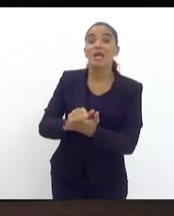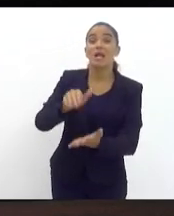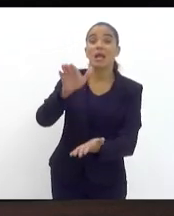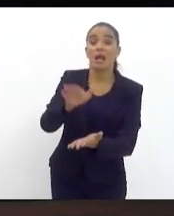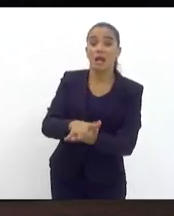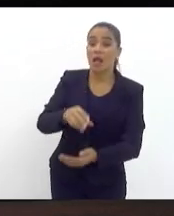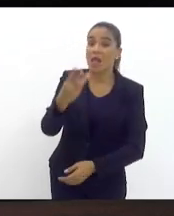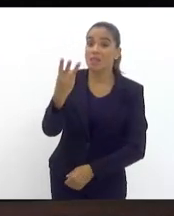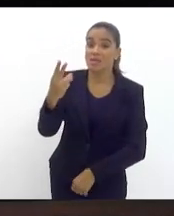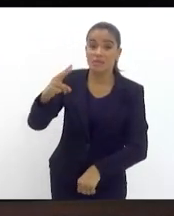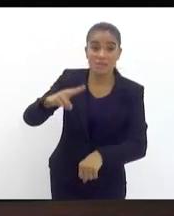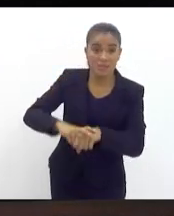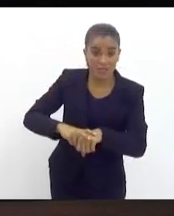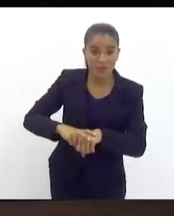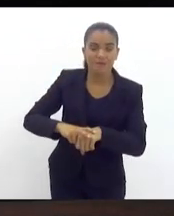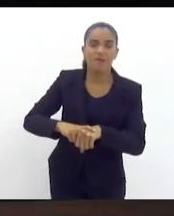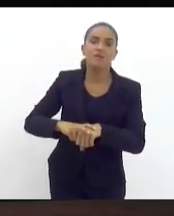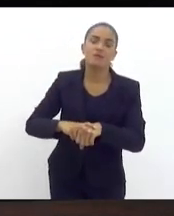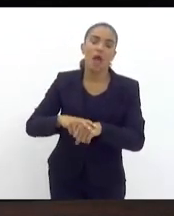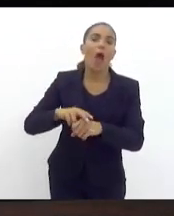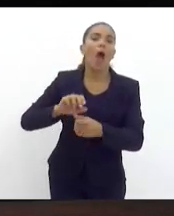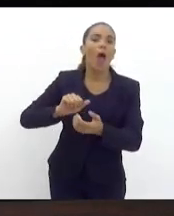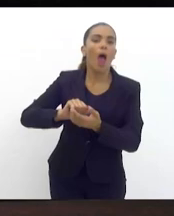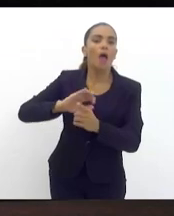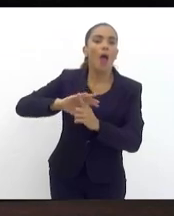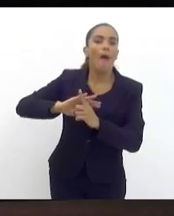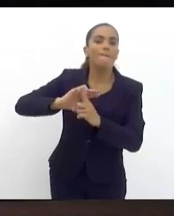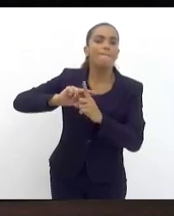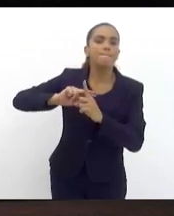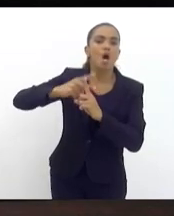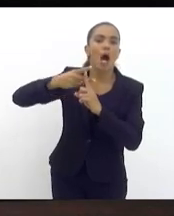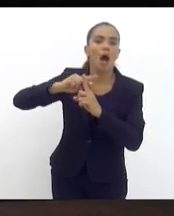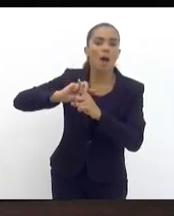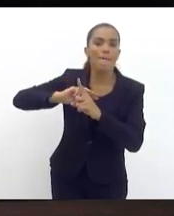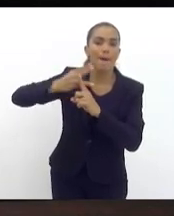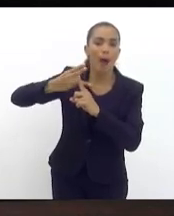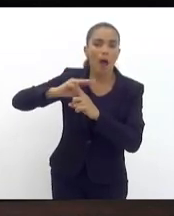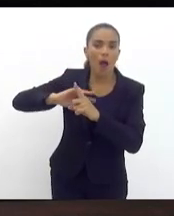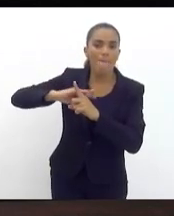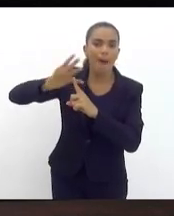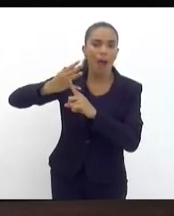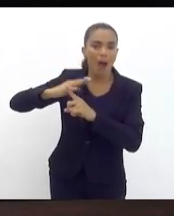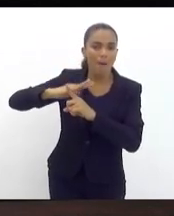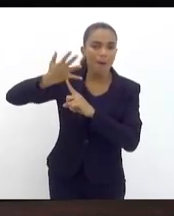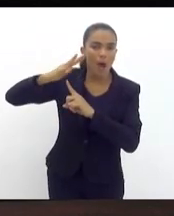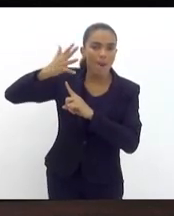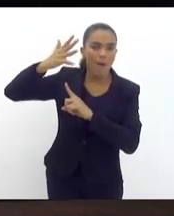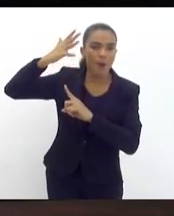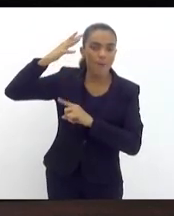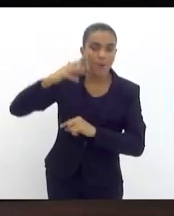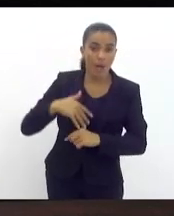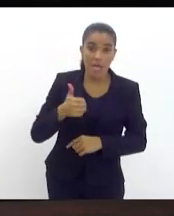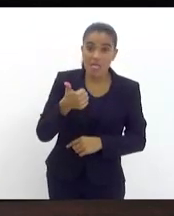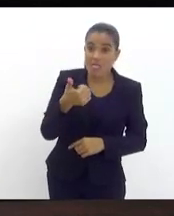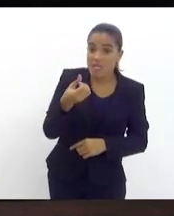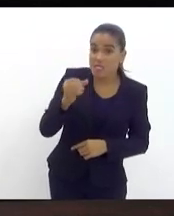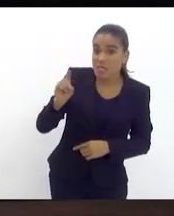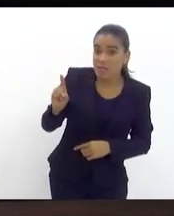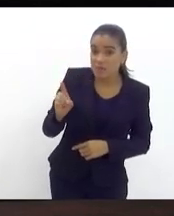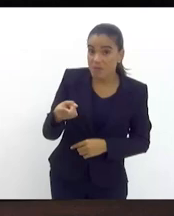novamente a terceira vez sucessivamente essa dor essa multa vai dobrando ela passa para 16